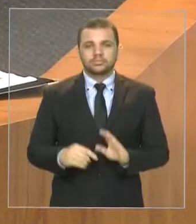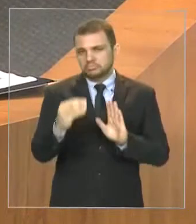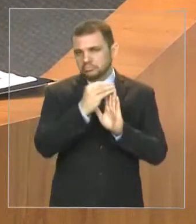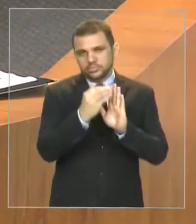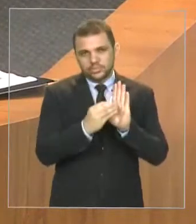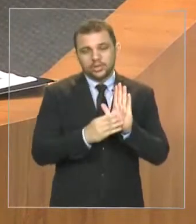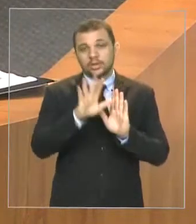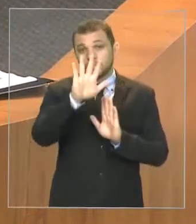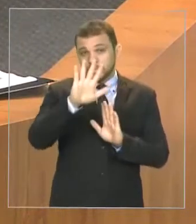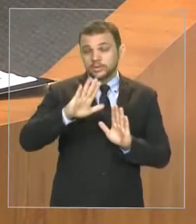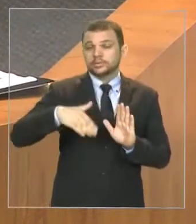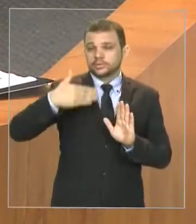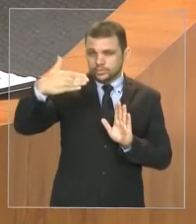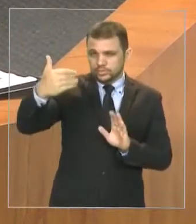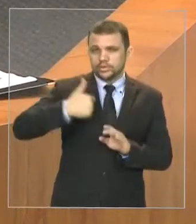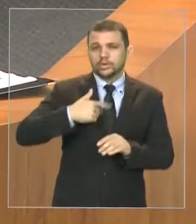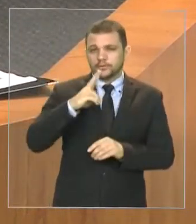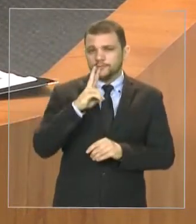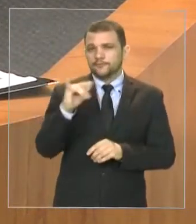essas 300 escolas